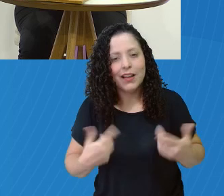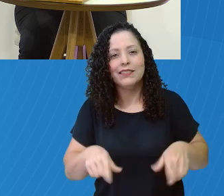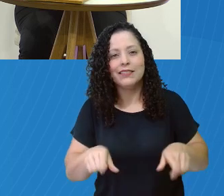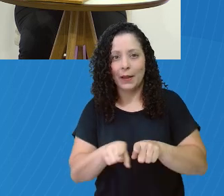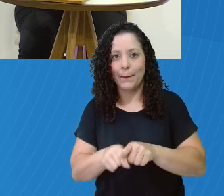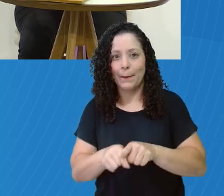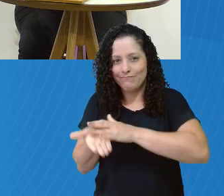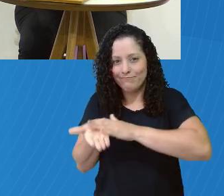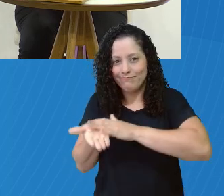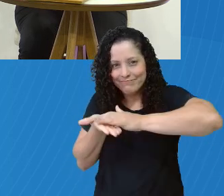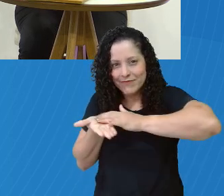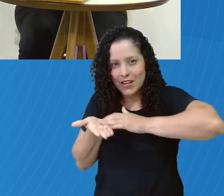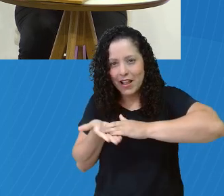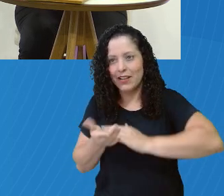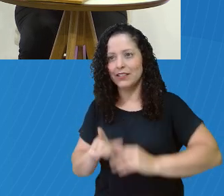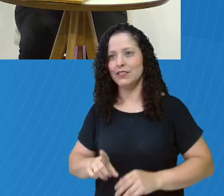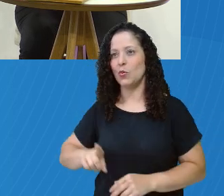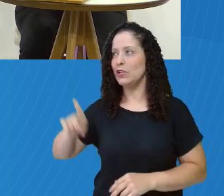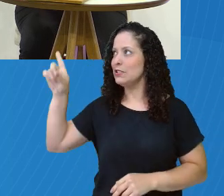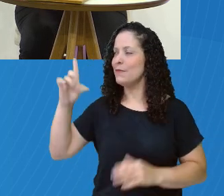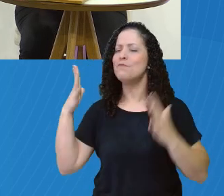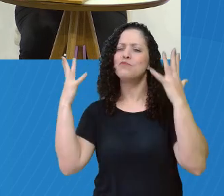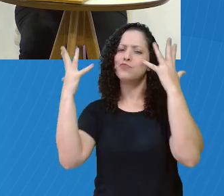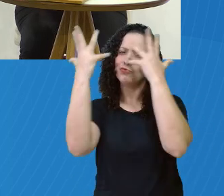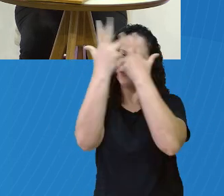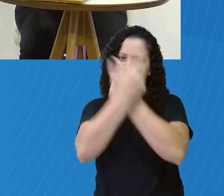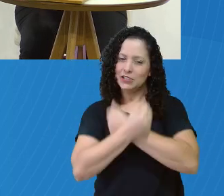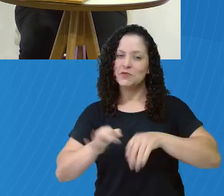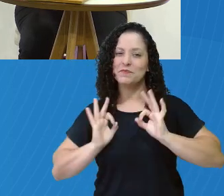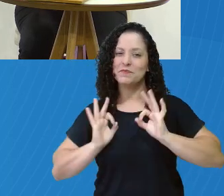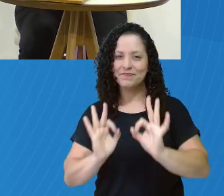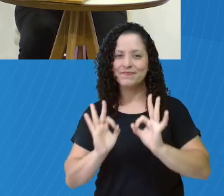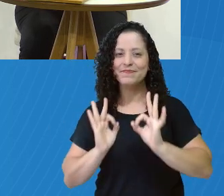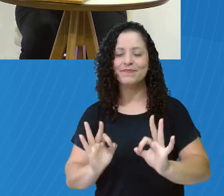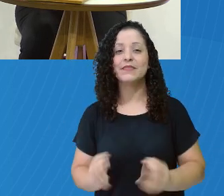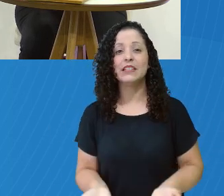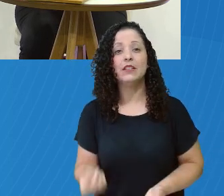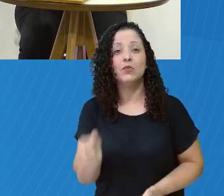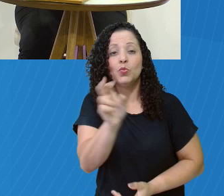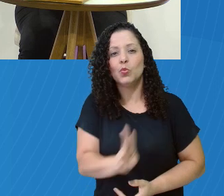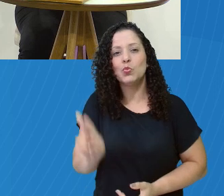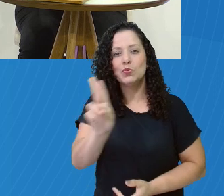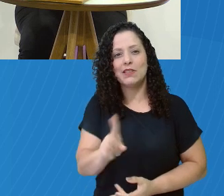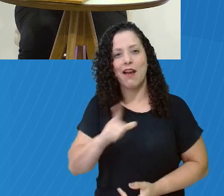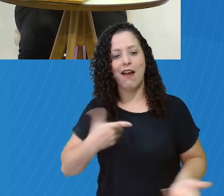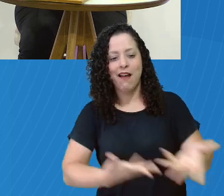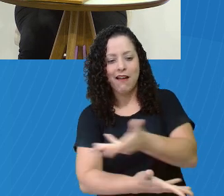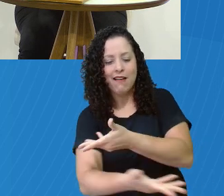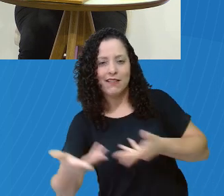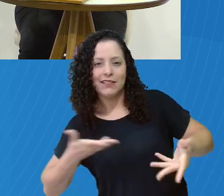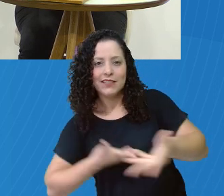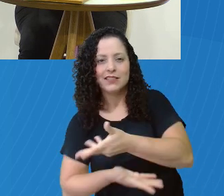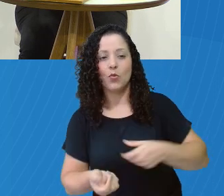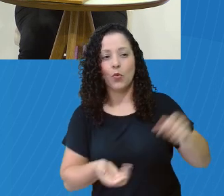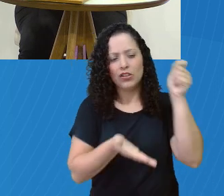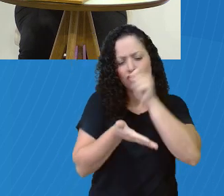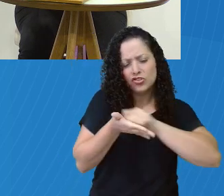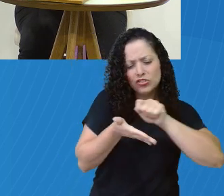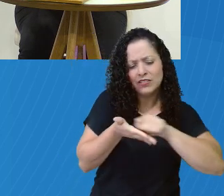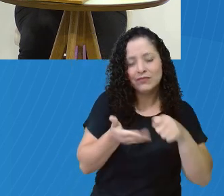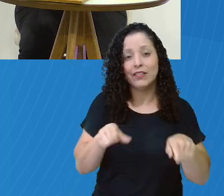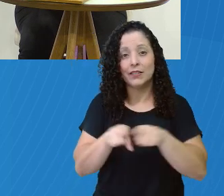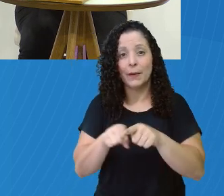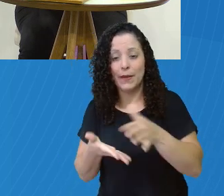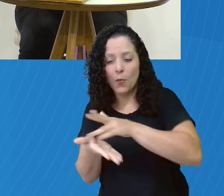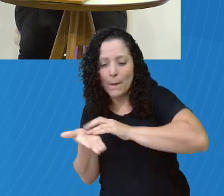em braille. Então, é um material bonito, agradável, que a gente trabalha essa relação, né, da escrita com o